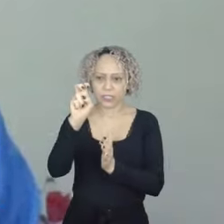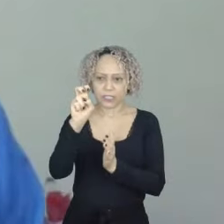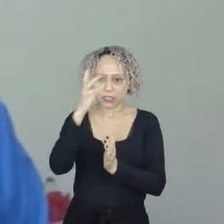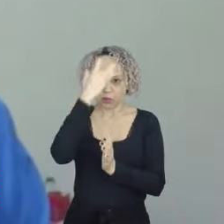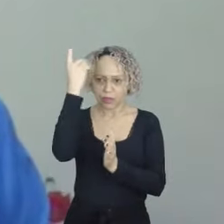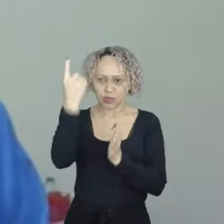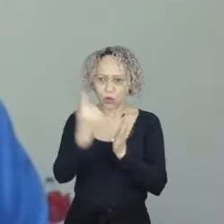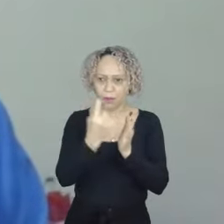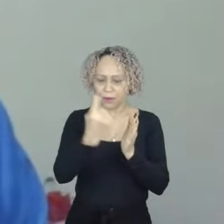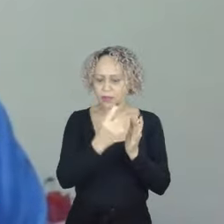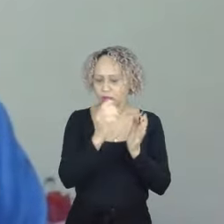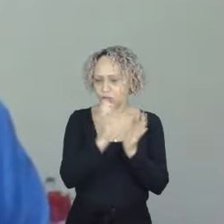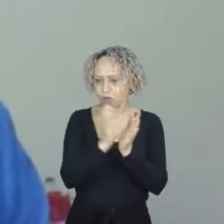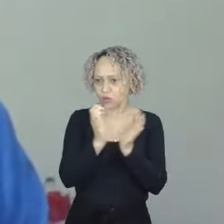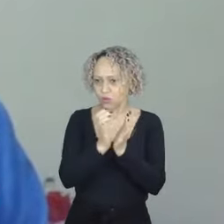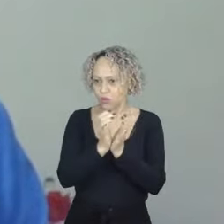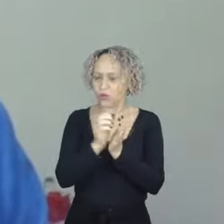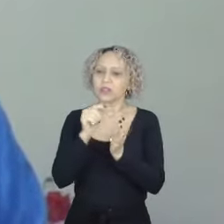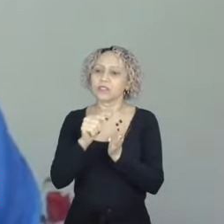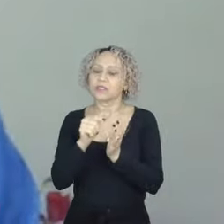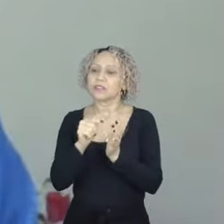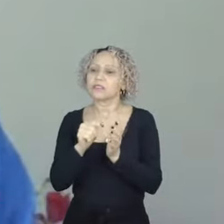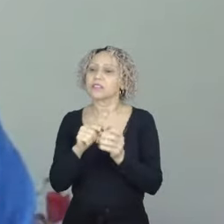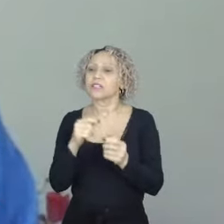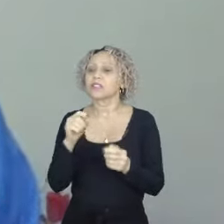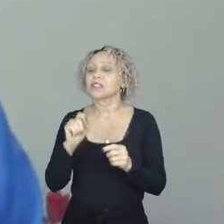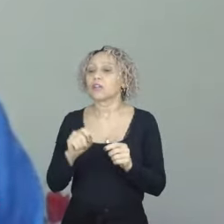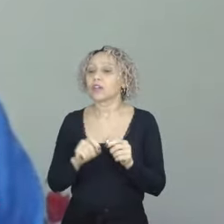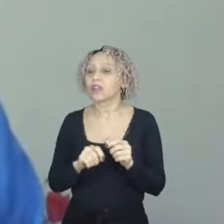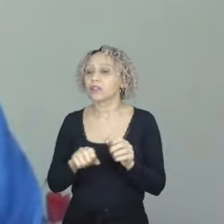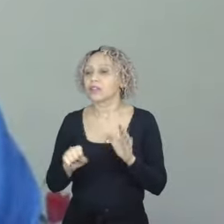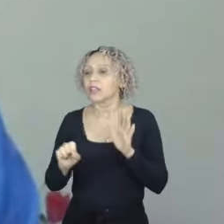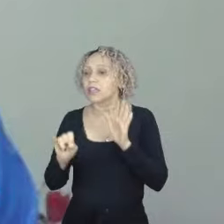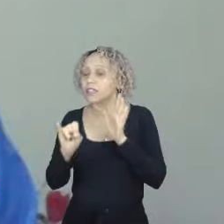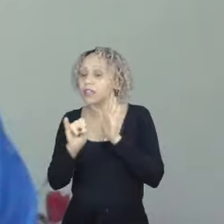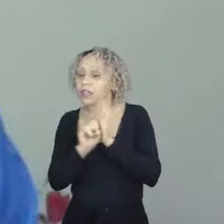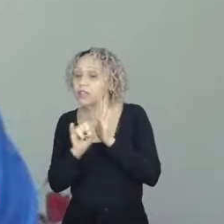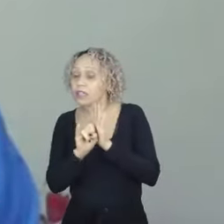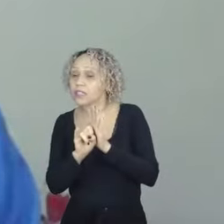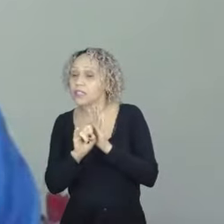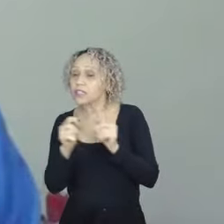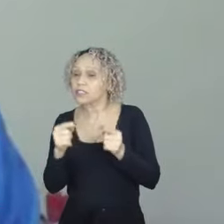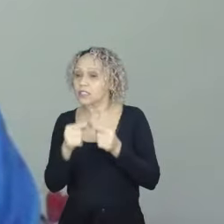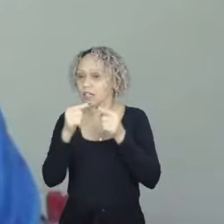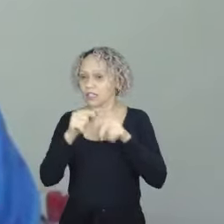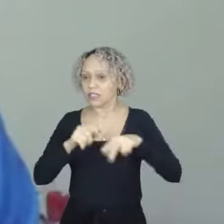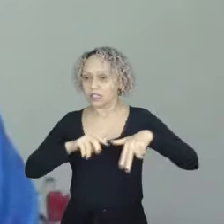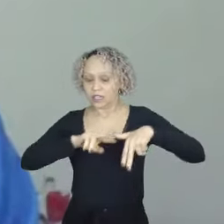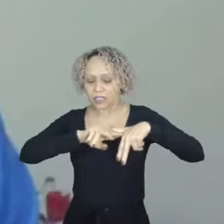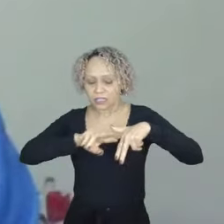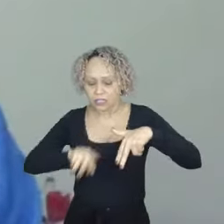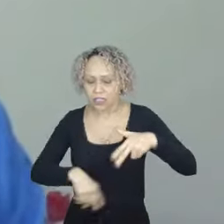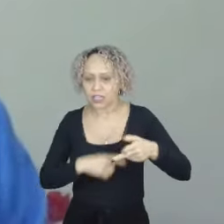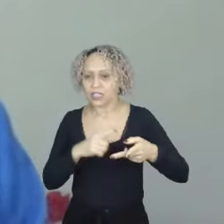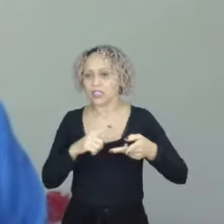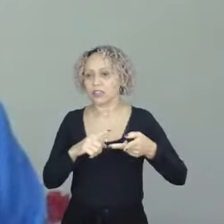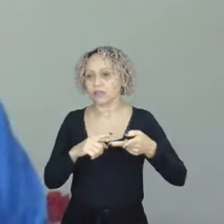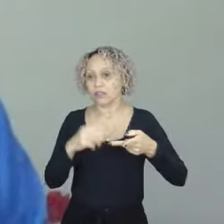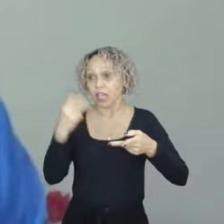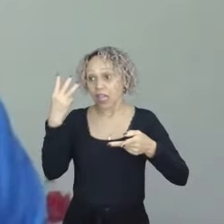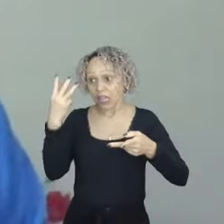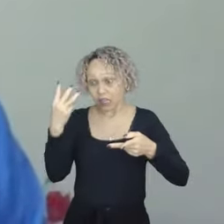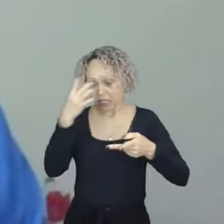gente tem que ter diversidade de gênero, 3 pessoas efetivamente deverão ser negras e 2 pessoas não negras.